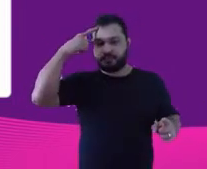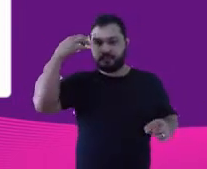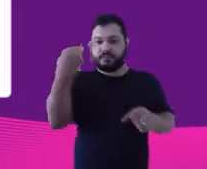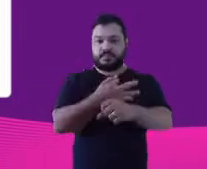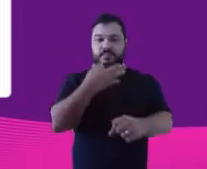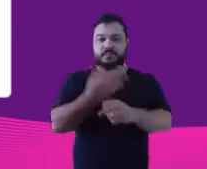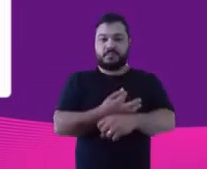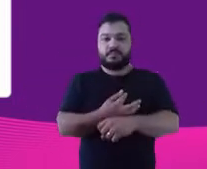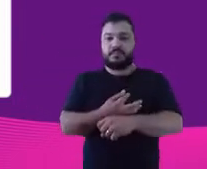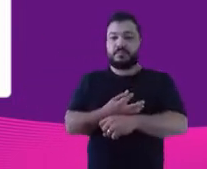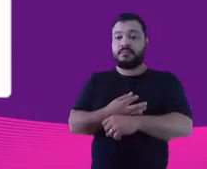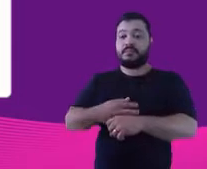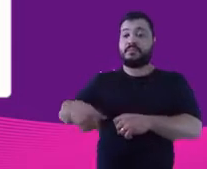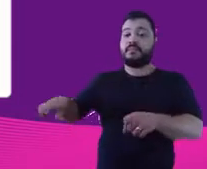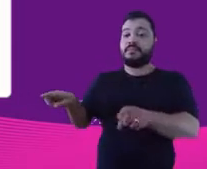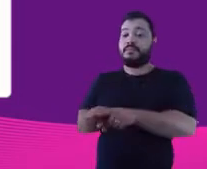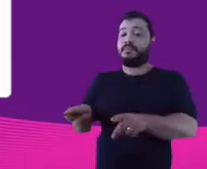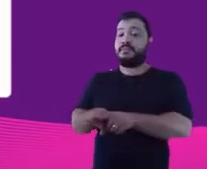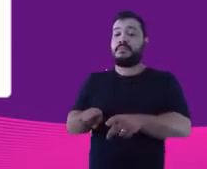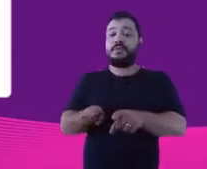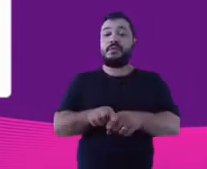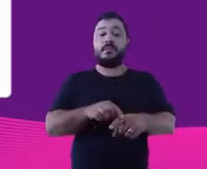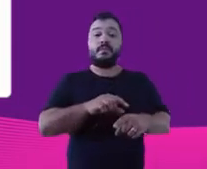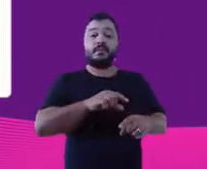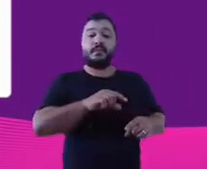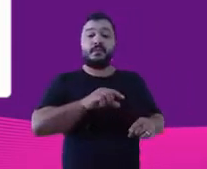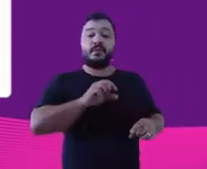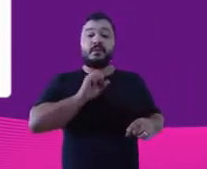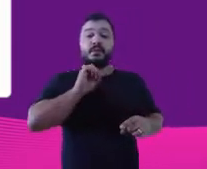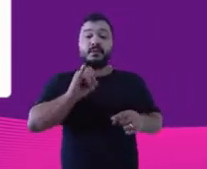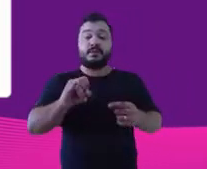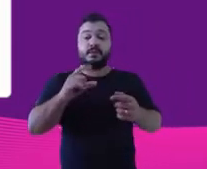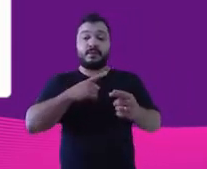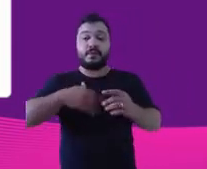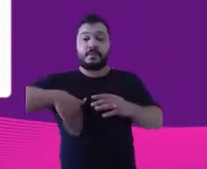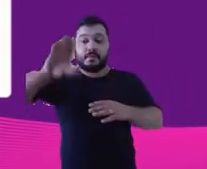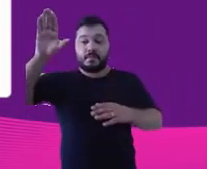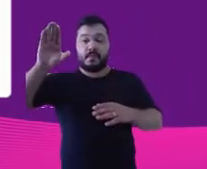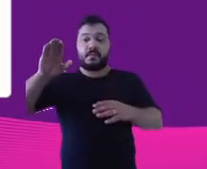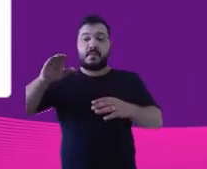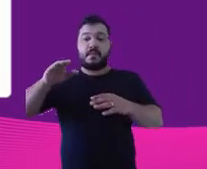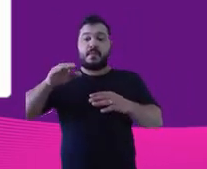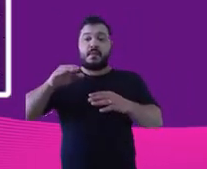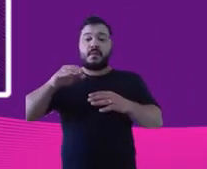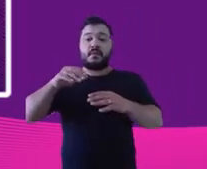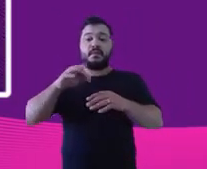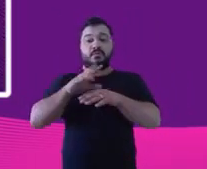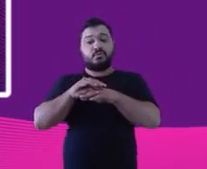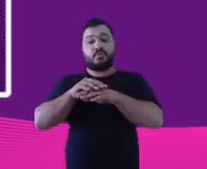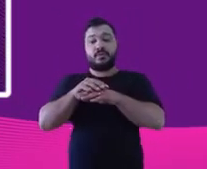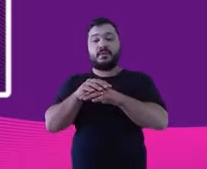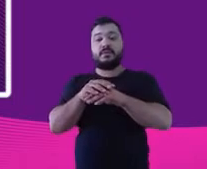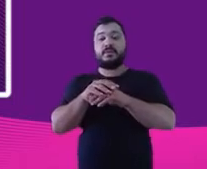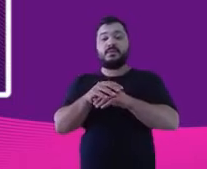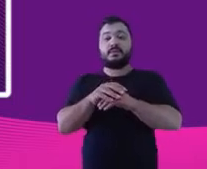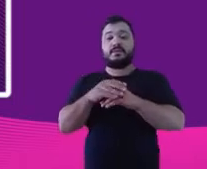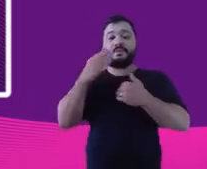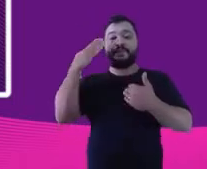quanto postergar uma nova recaída de doença. E é esse o caso, então.